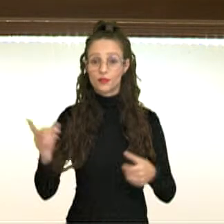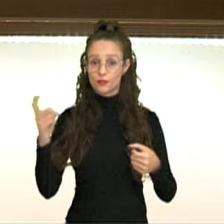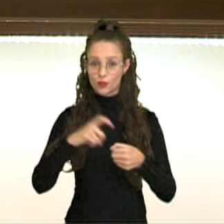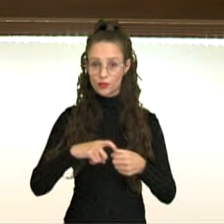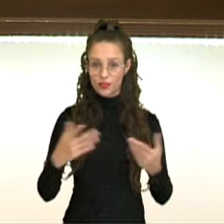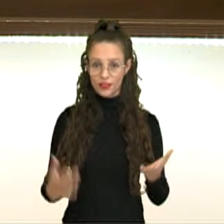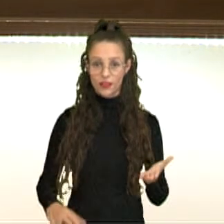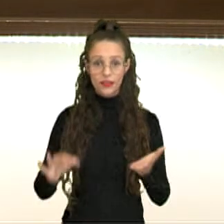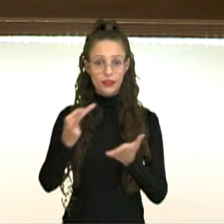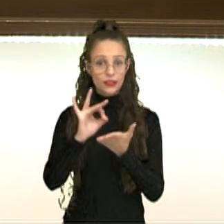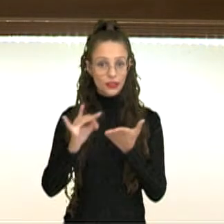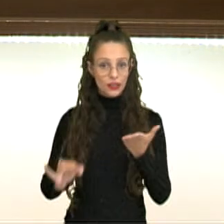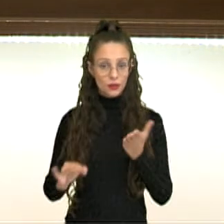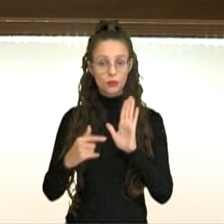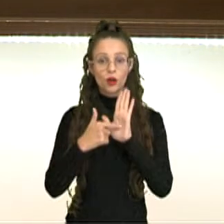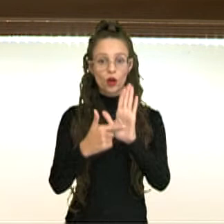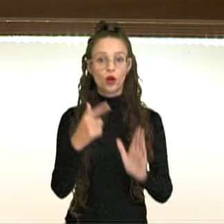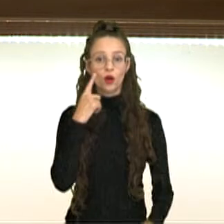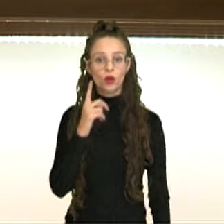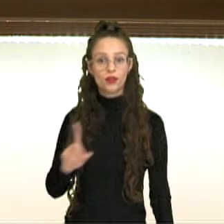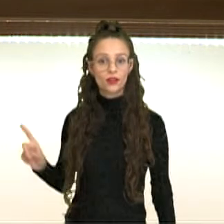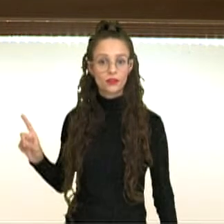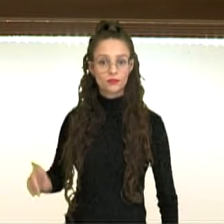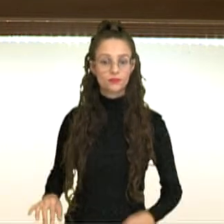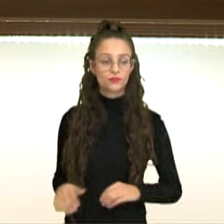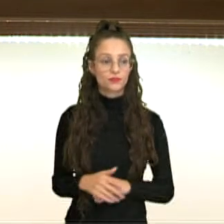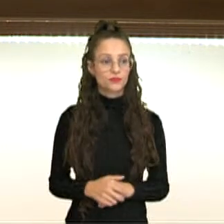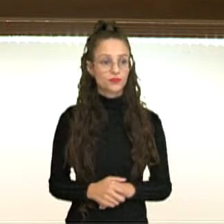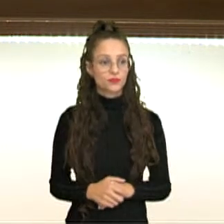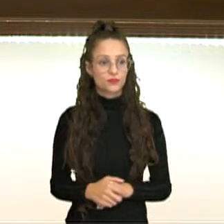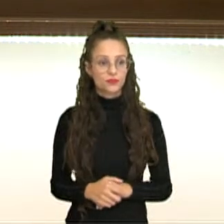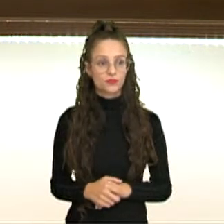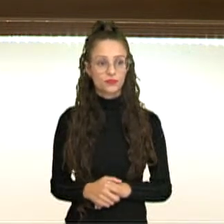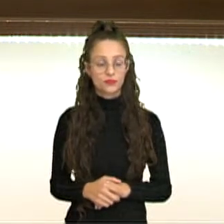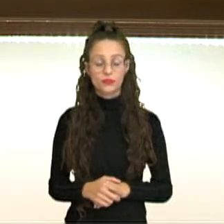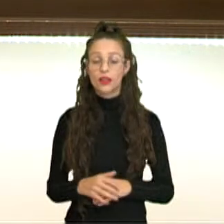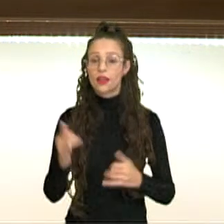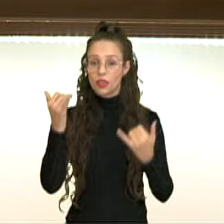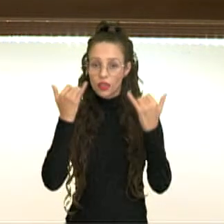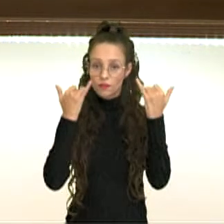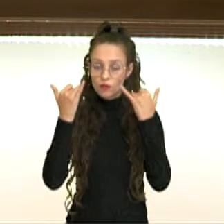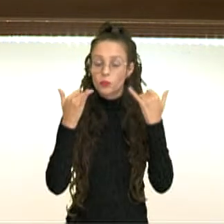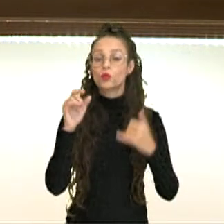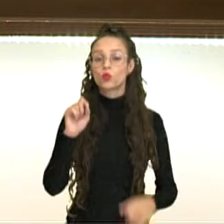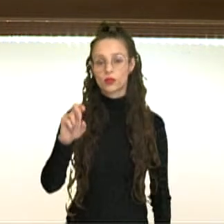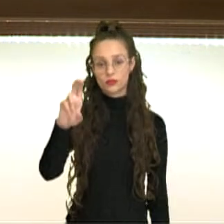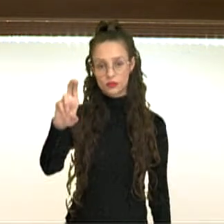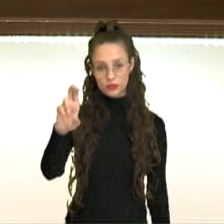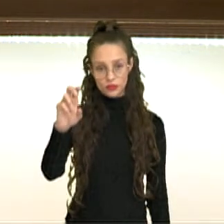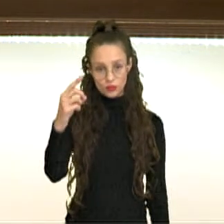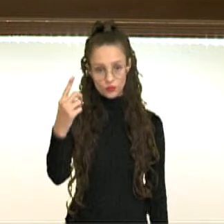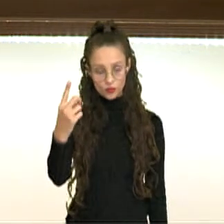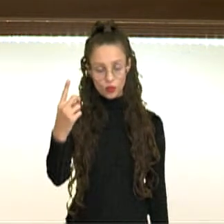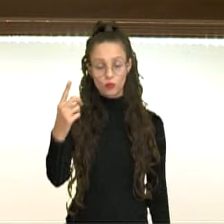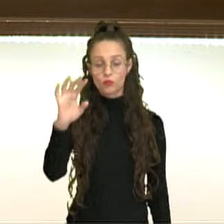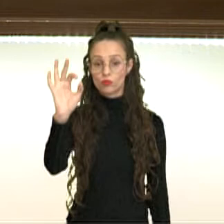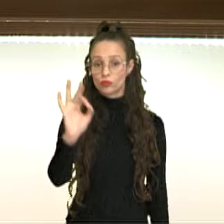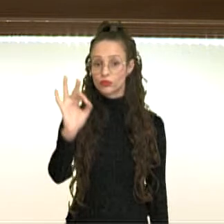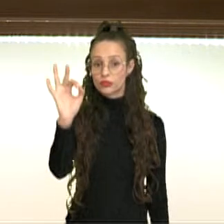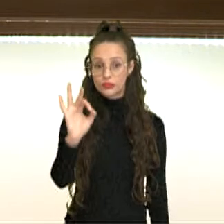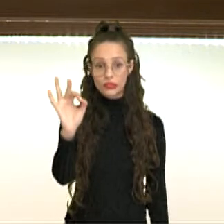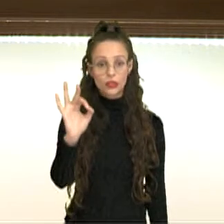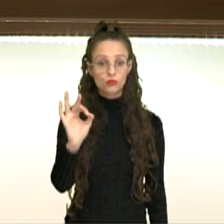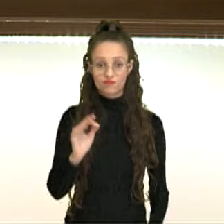Voltei gabaritizar contigo a questão, olha só. A informação de que 5,1% das casas não havia